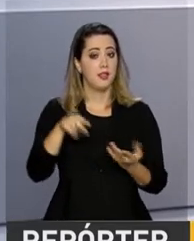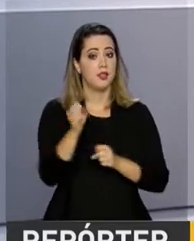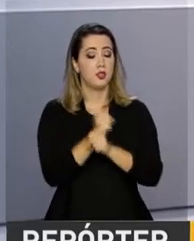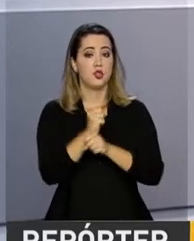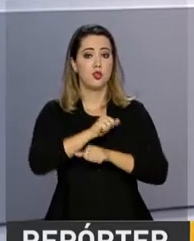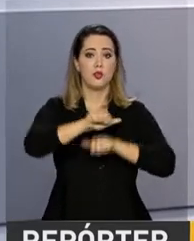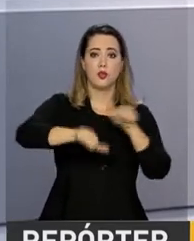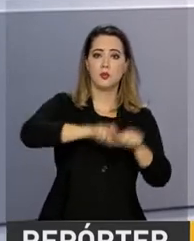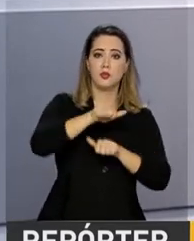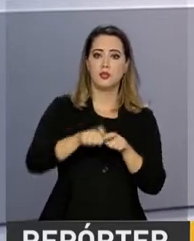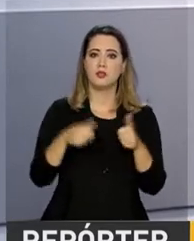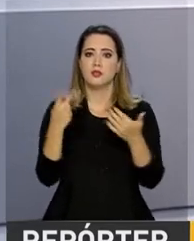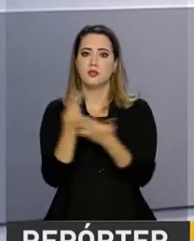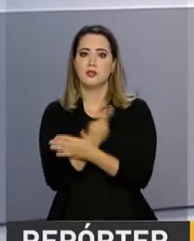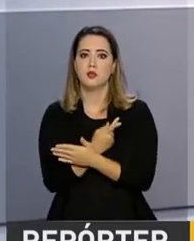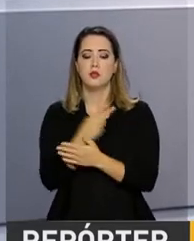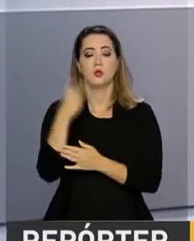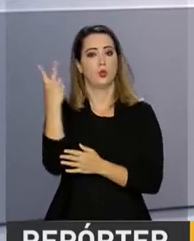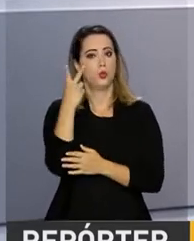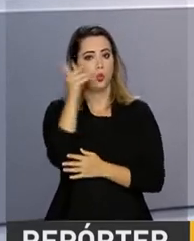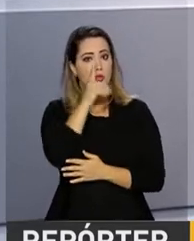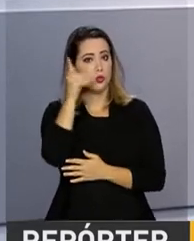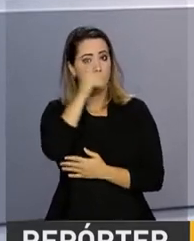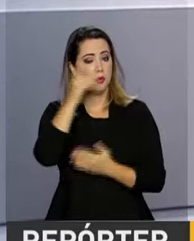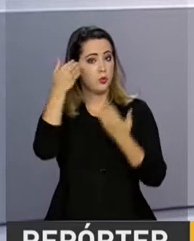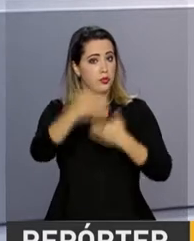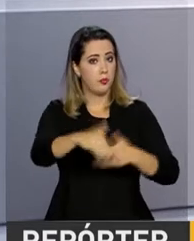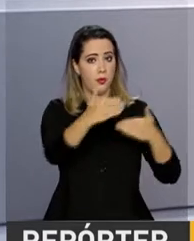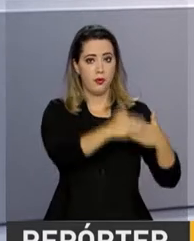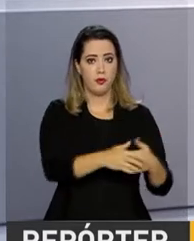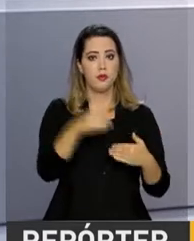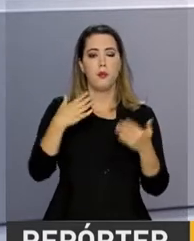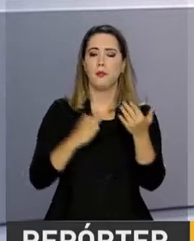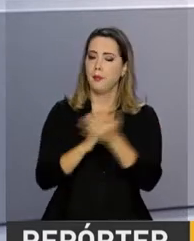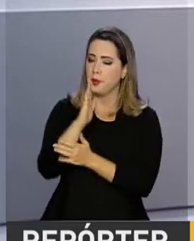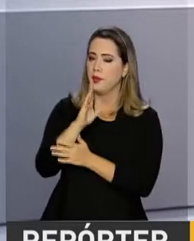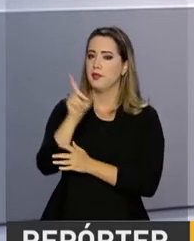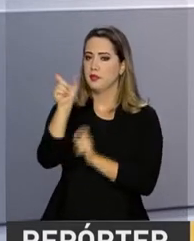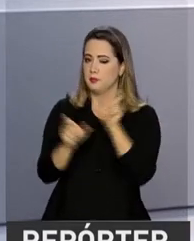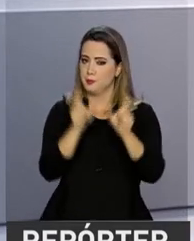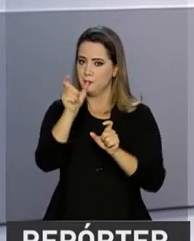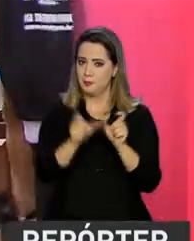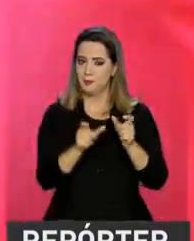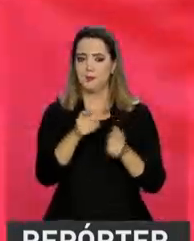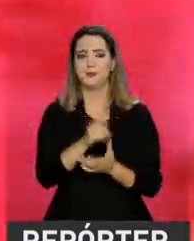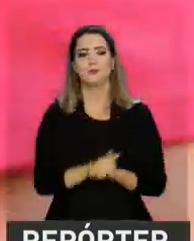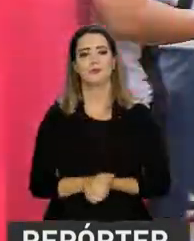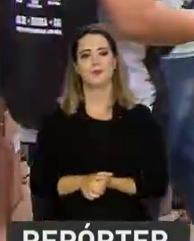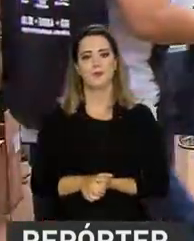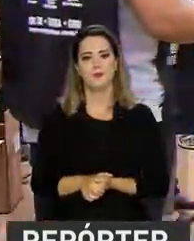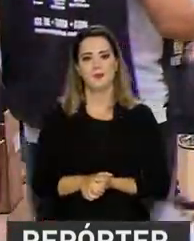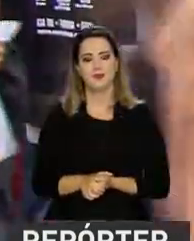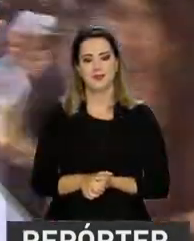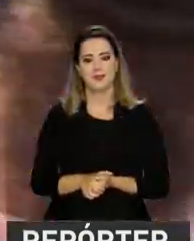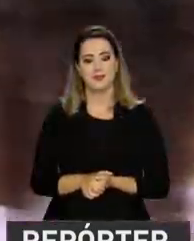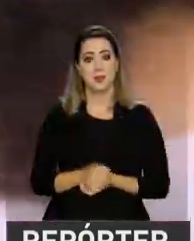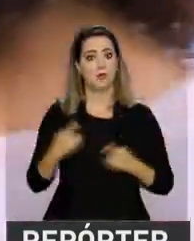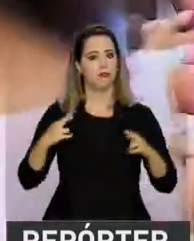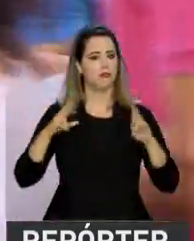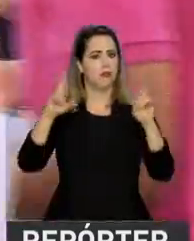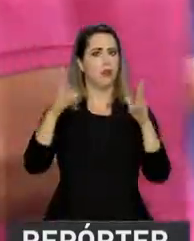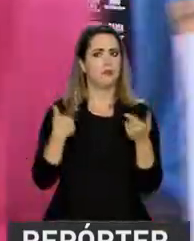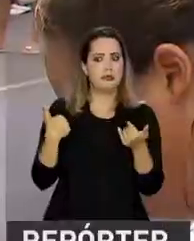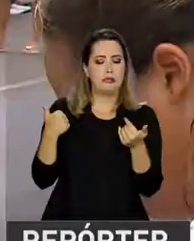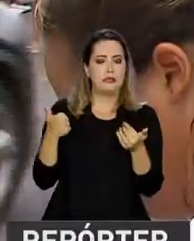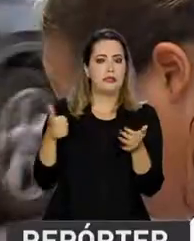com a realização do exame em dois domingos seguidos foi aprovada pelos candidatos a expectativa